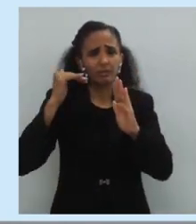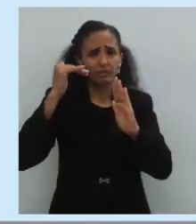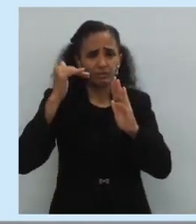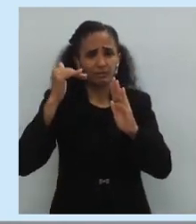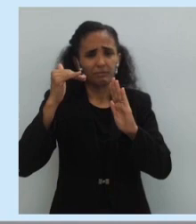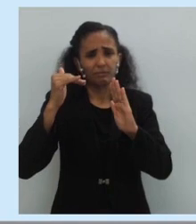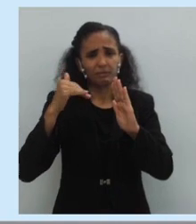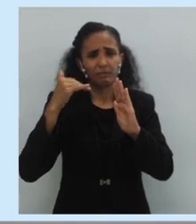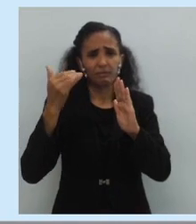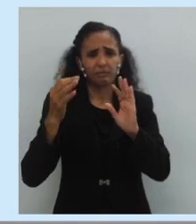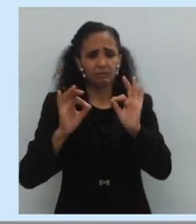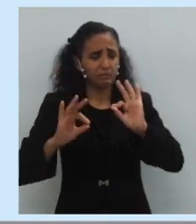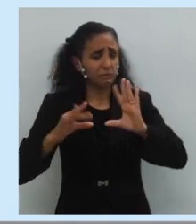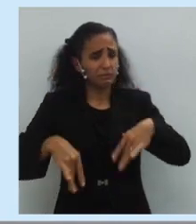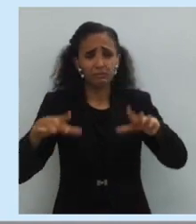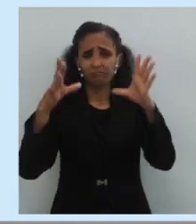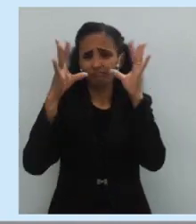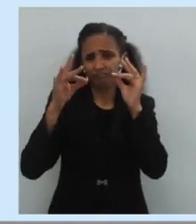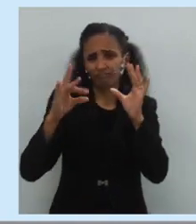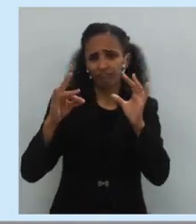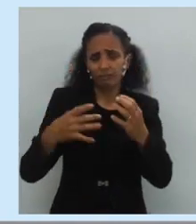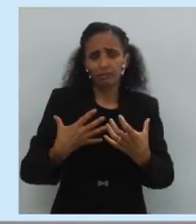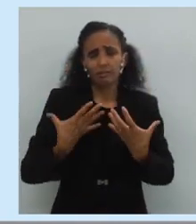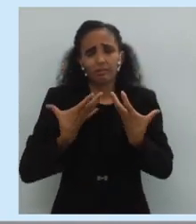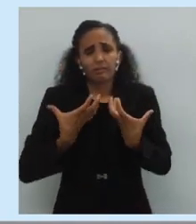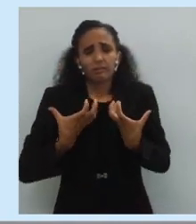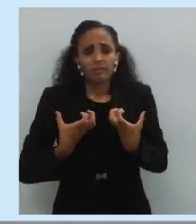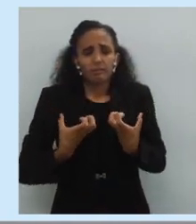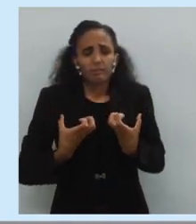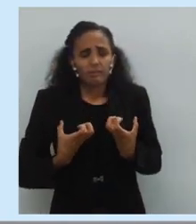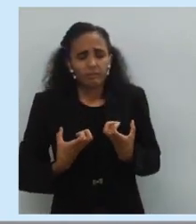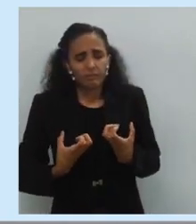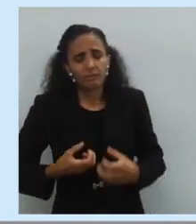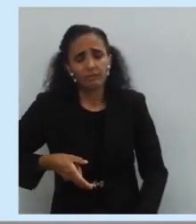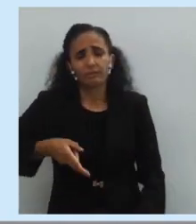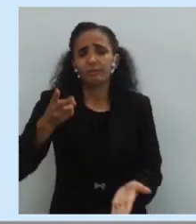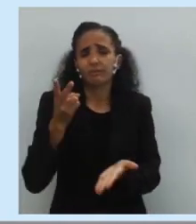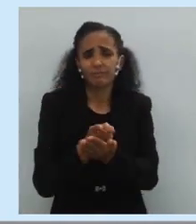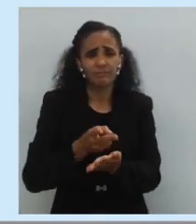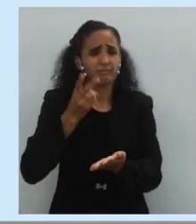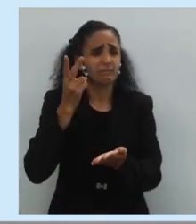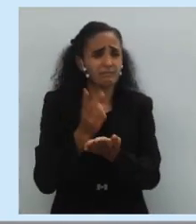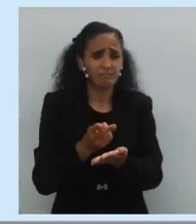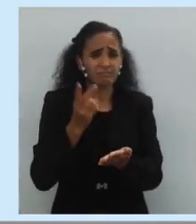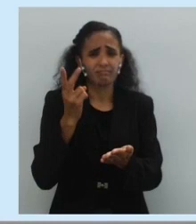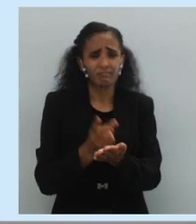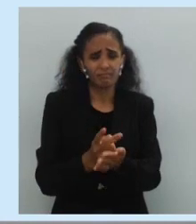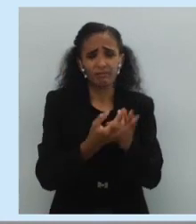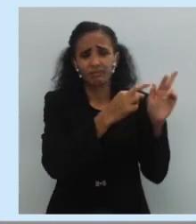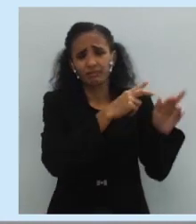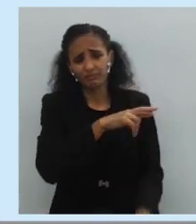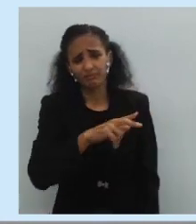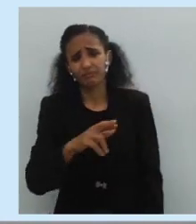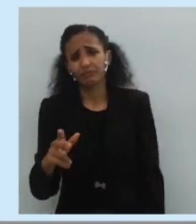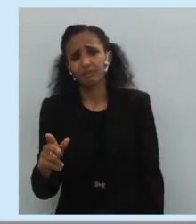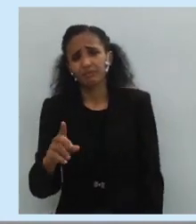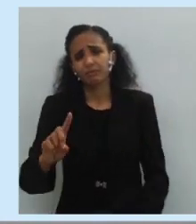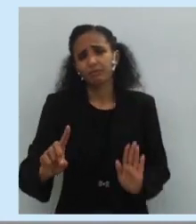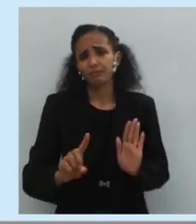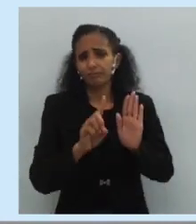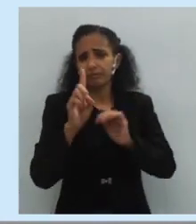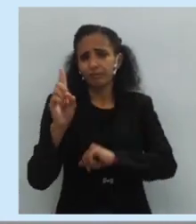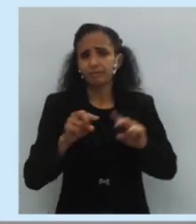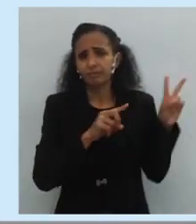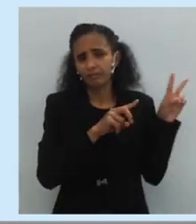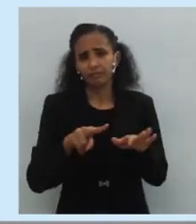cutâneas, aumento do tamanho dos linfonodos e cansaço podem durar de alguns